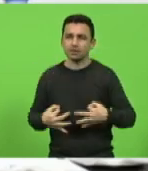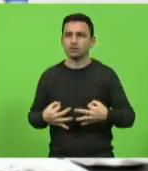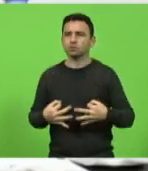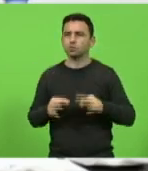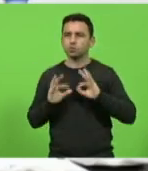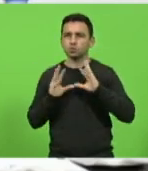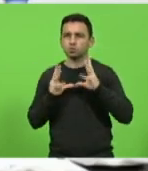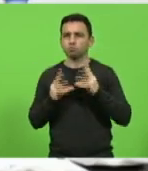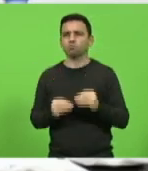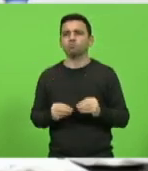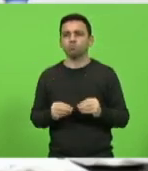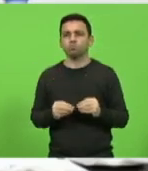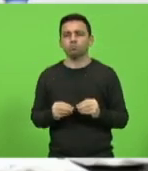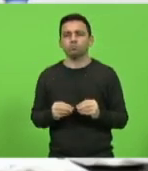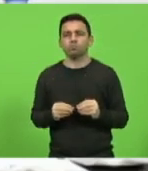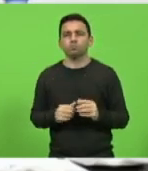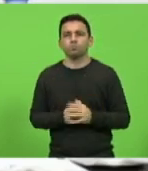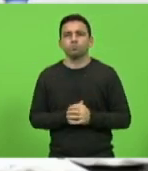virtuosos